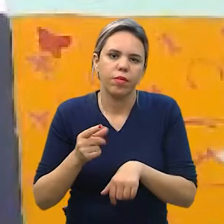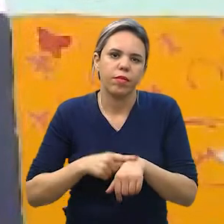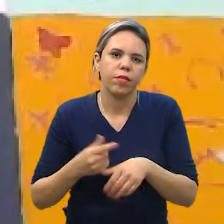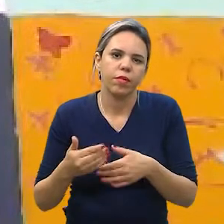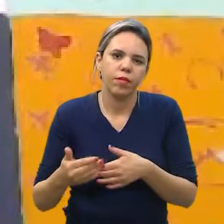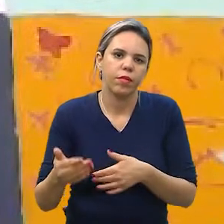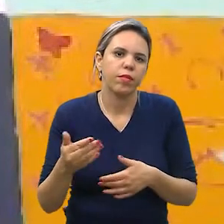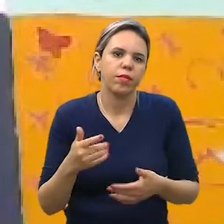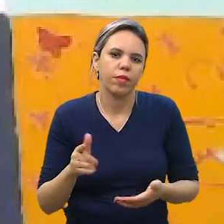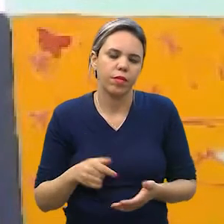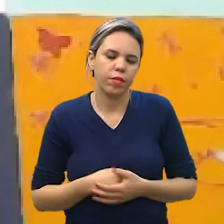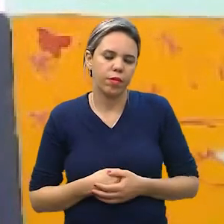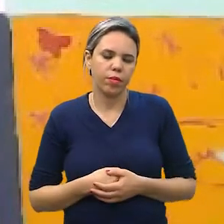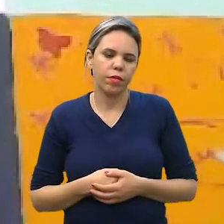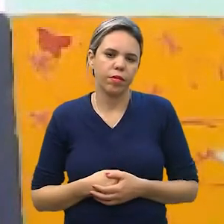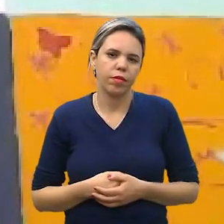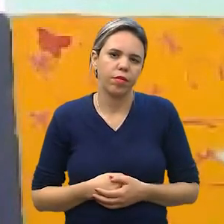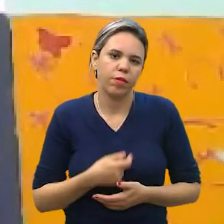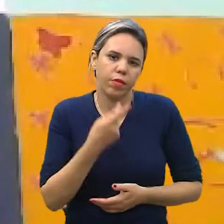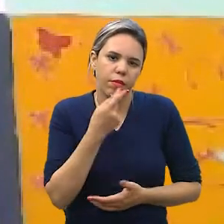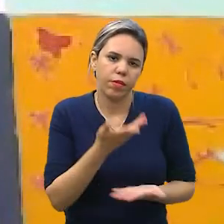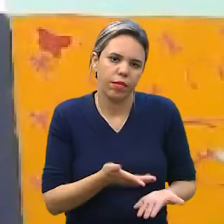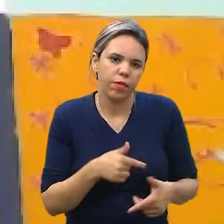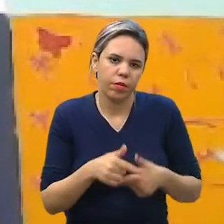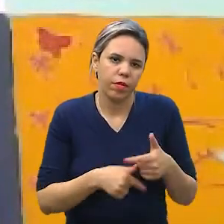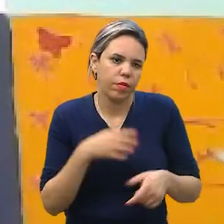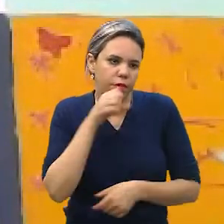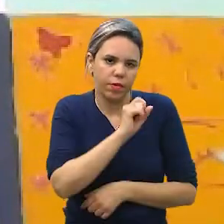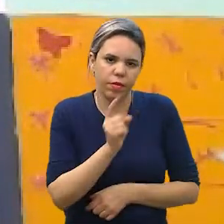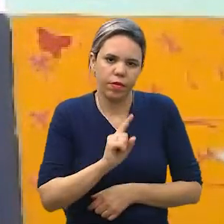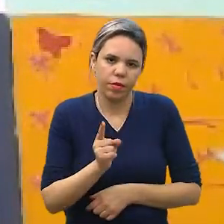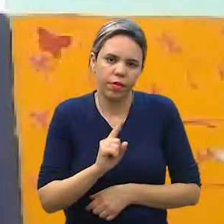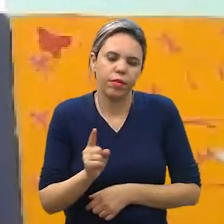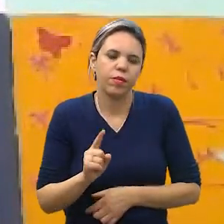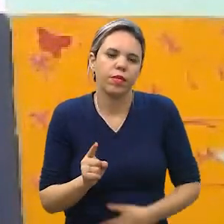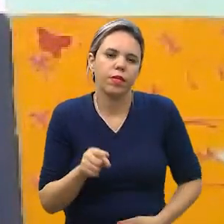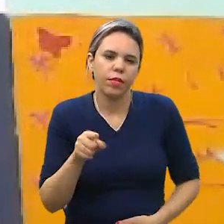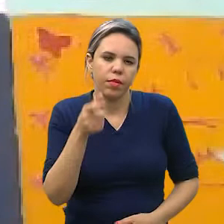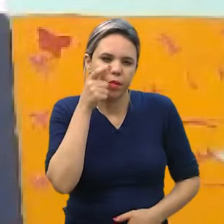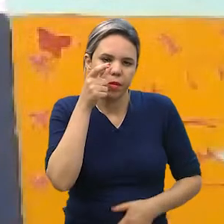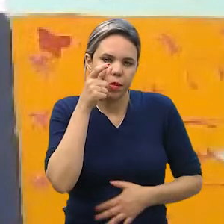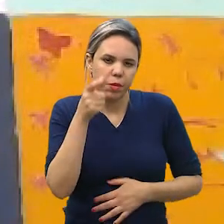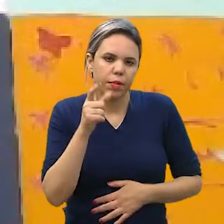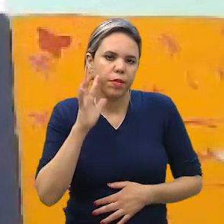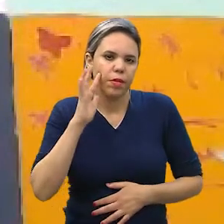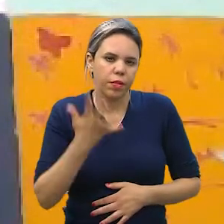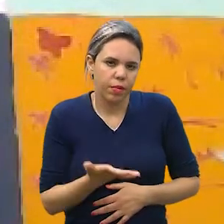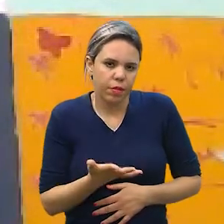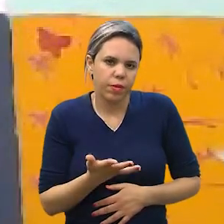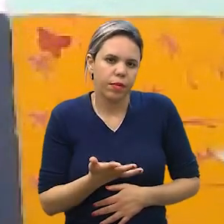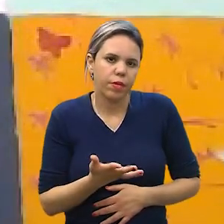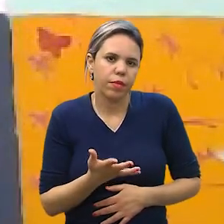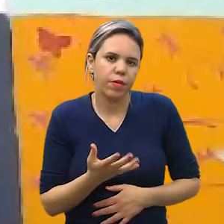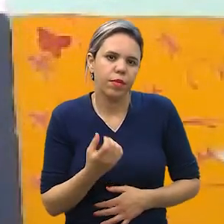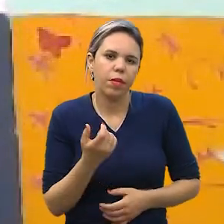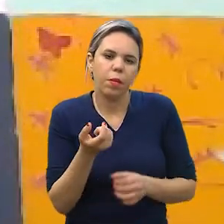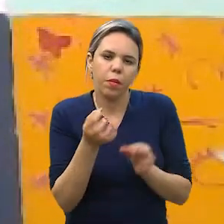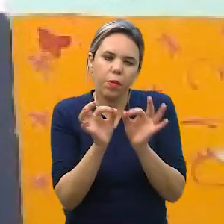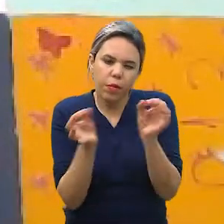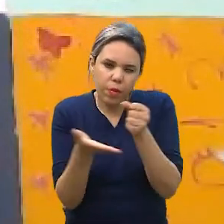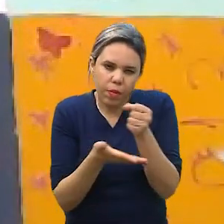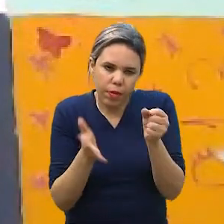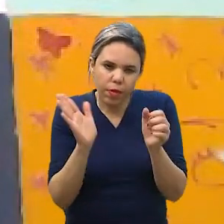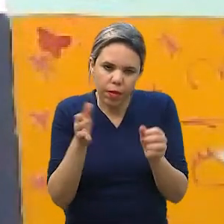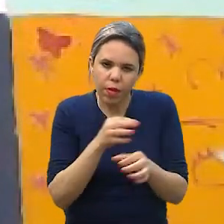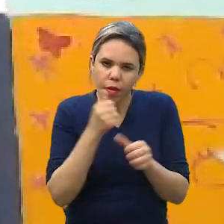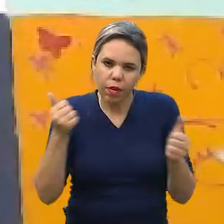prazo, né, Mariana? A gente não fala aí em um trabalho rápido. Então, quando você vê realmente um resultado, por mais sutil que seja, já